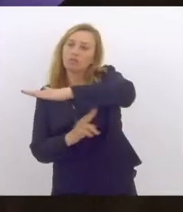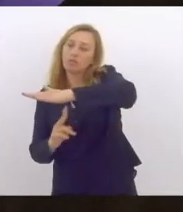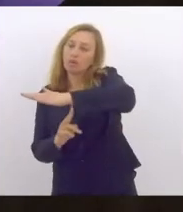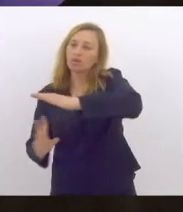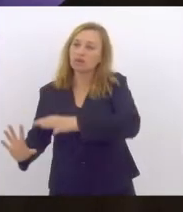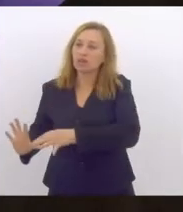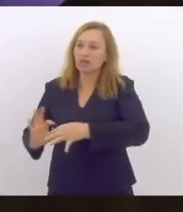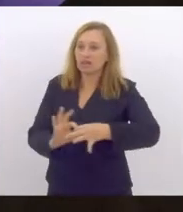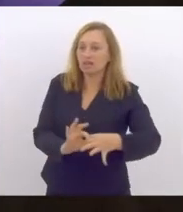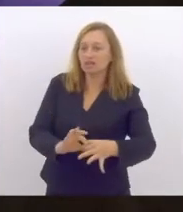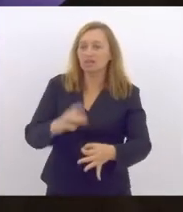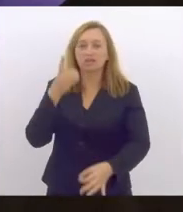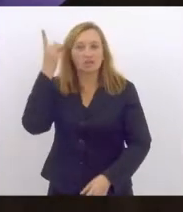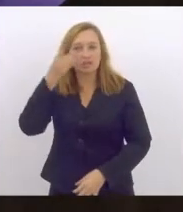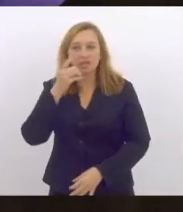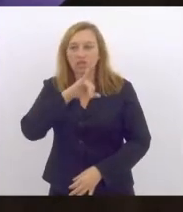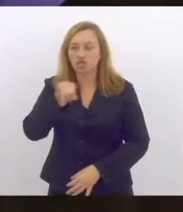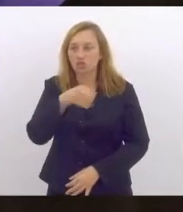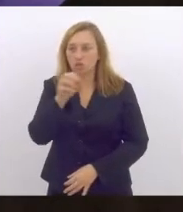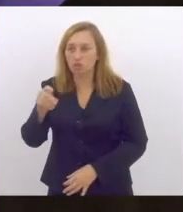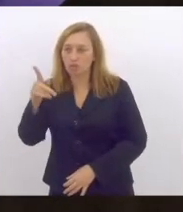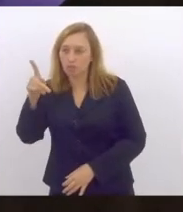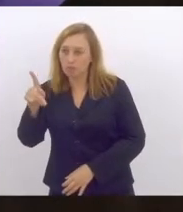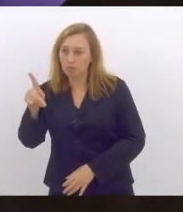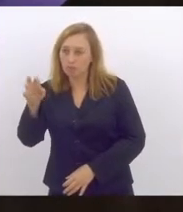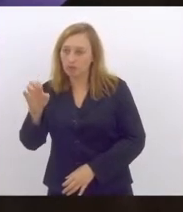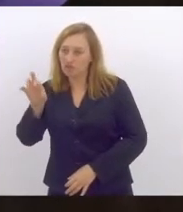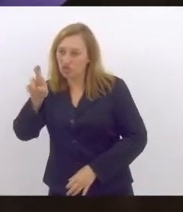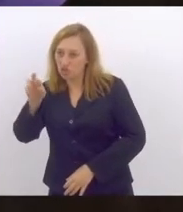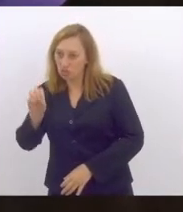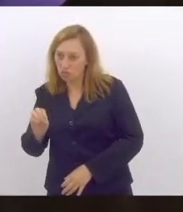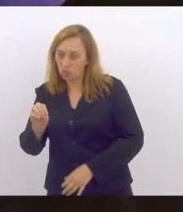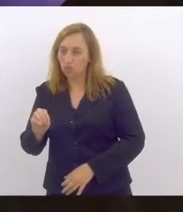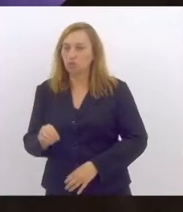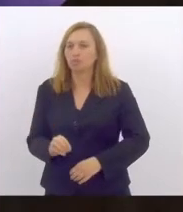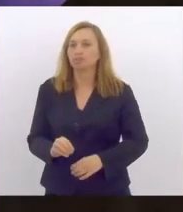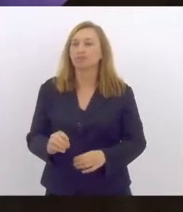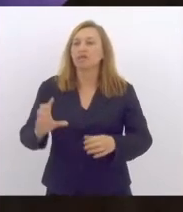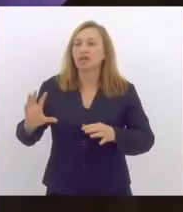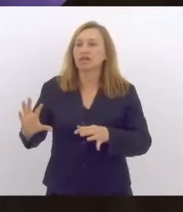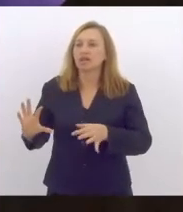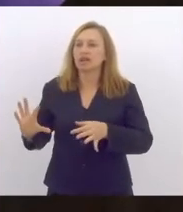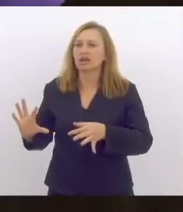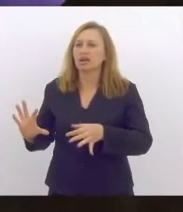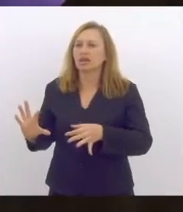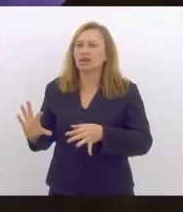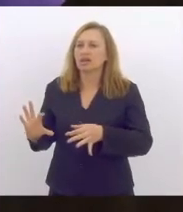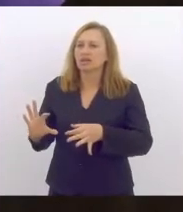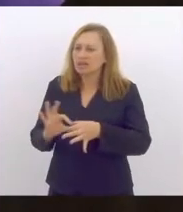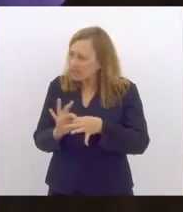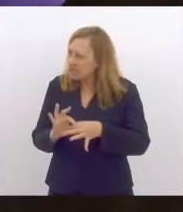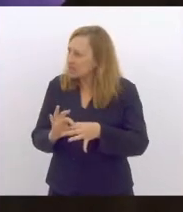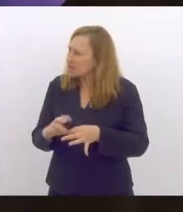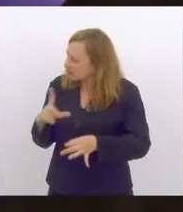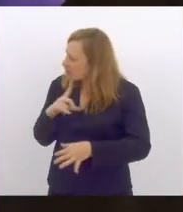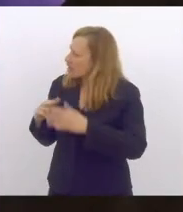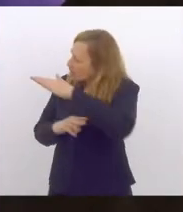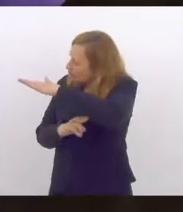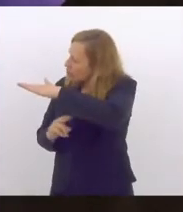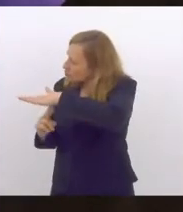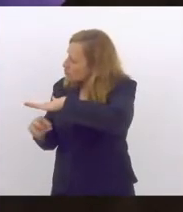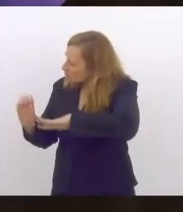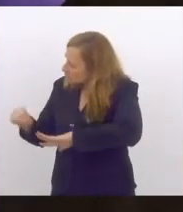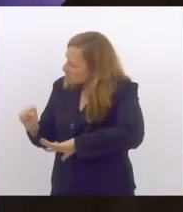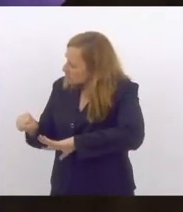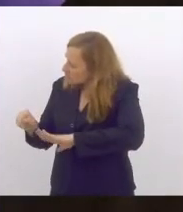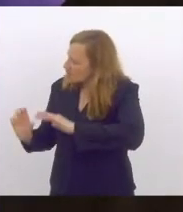integração, deputado João Peixoto, a ponte que liga, porque a ponte existe. Né? É